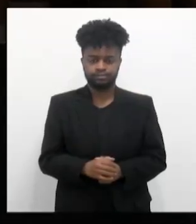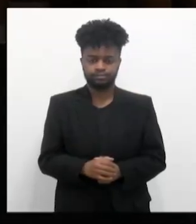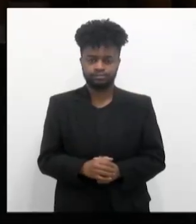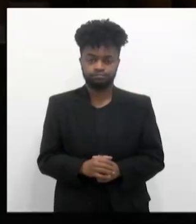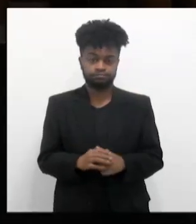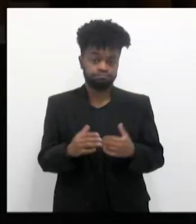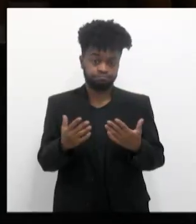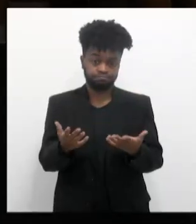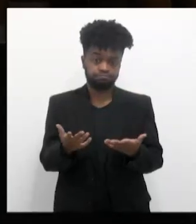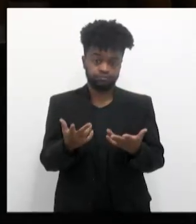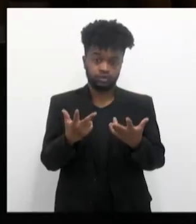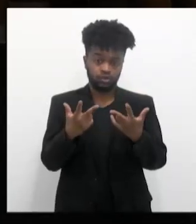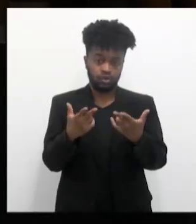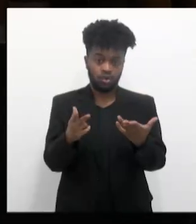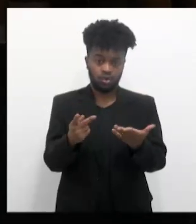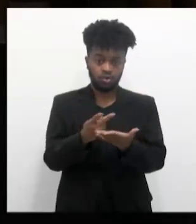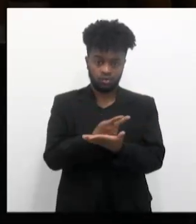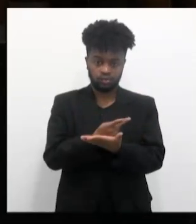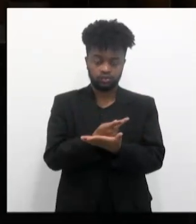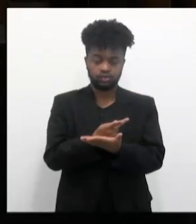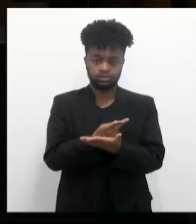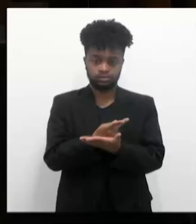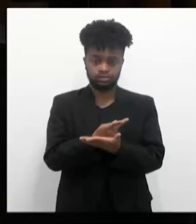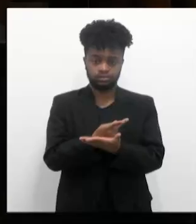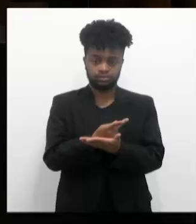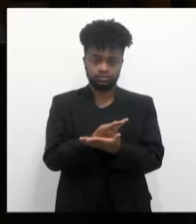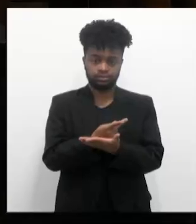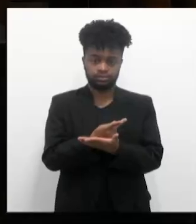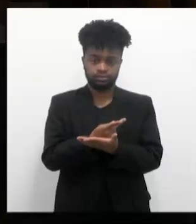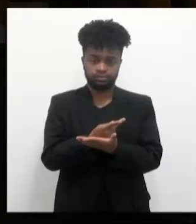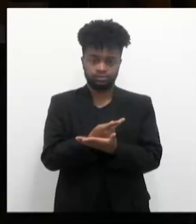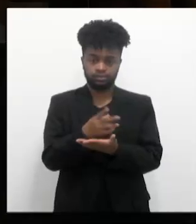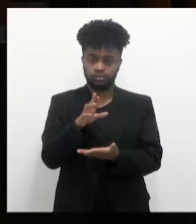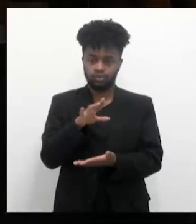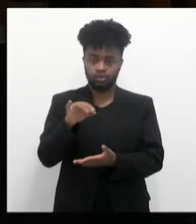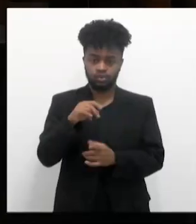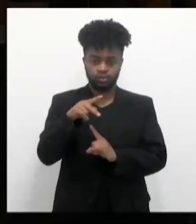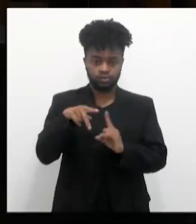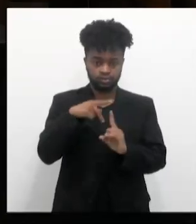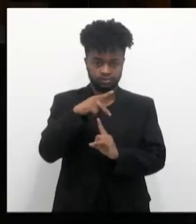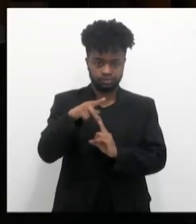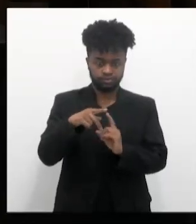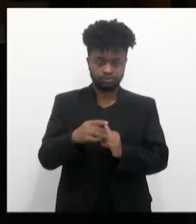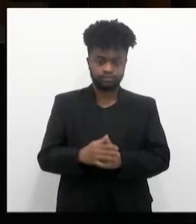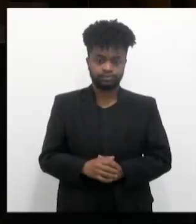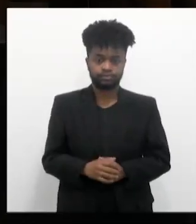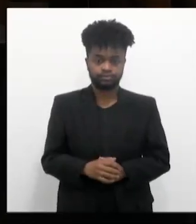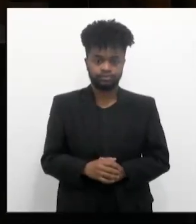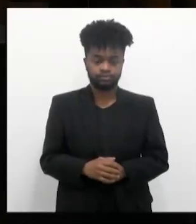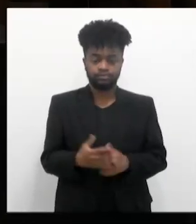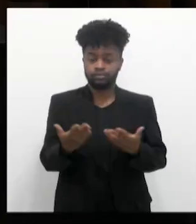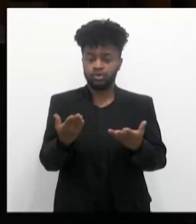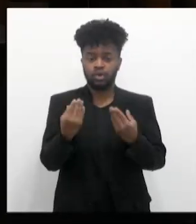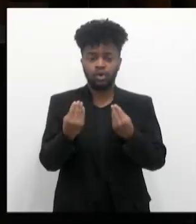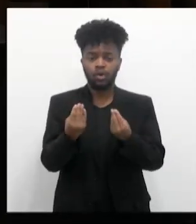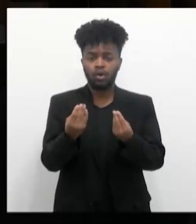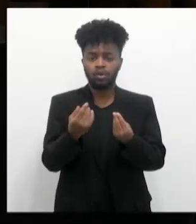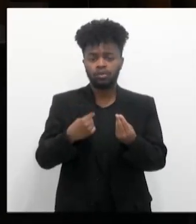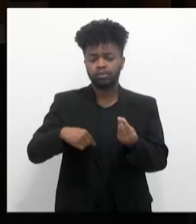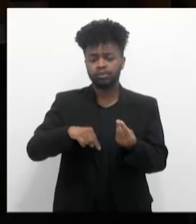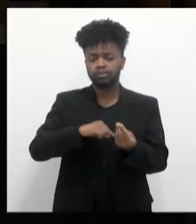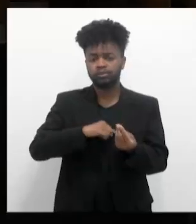Como está acontecendo no Rio Previdência. Como é que a gente